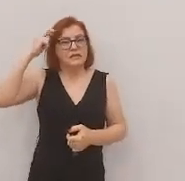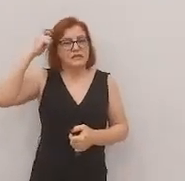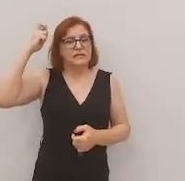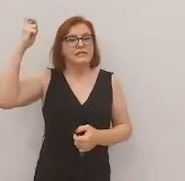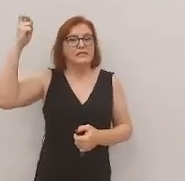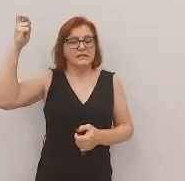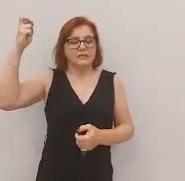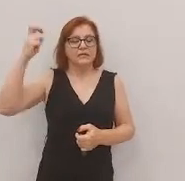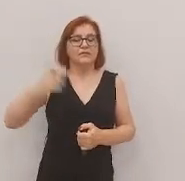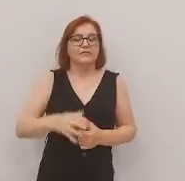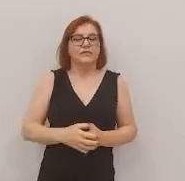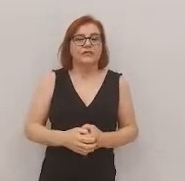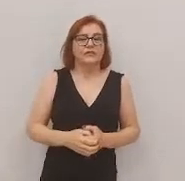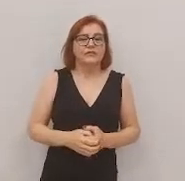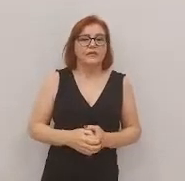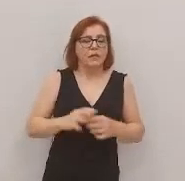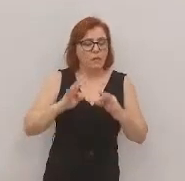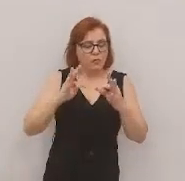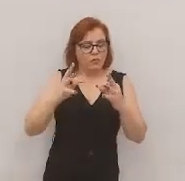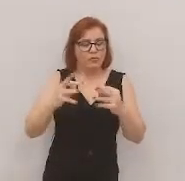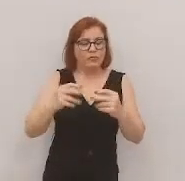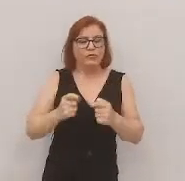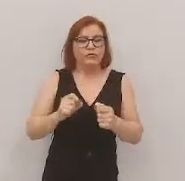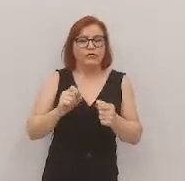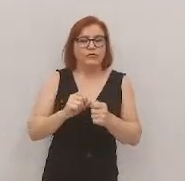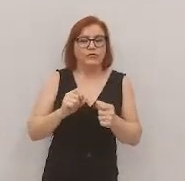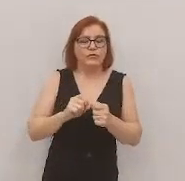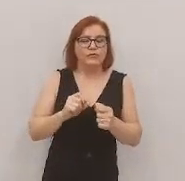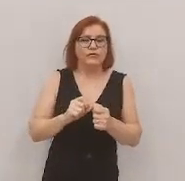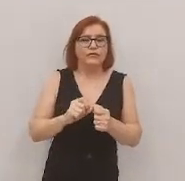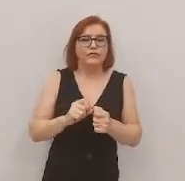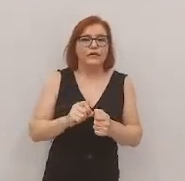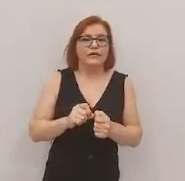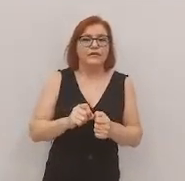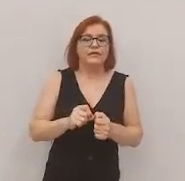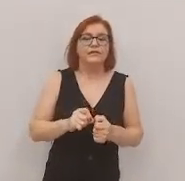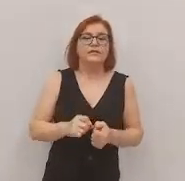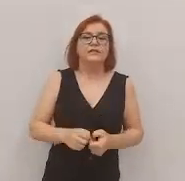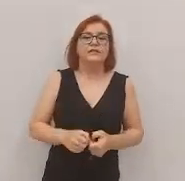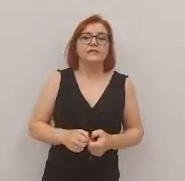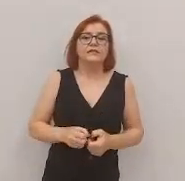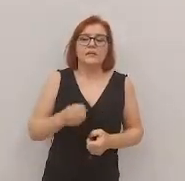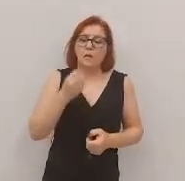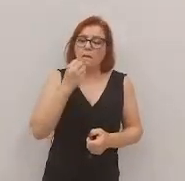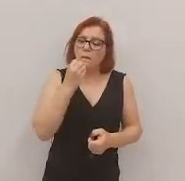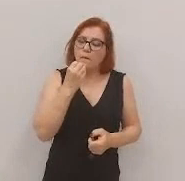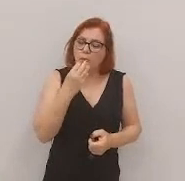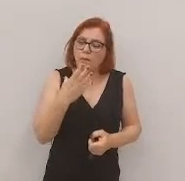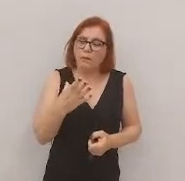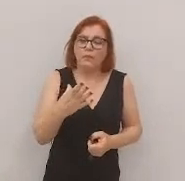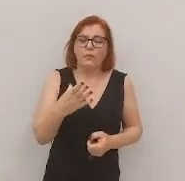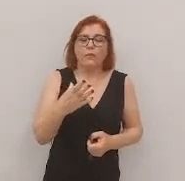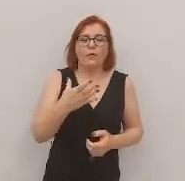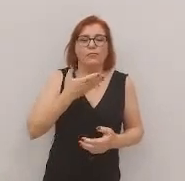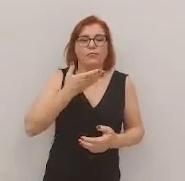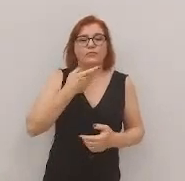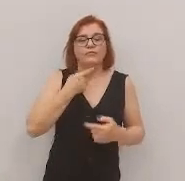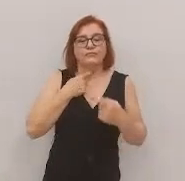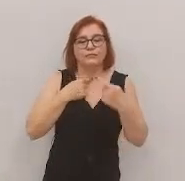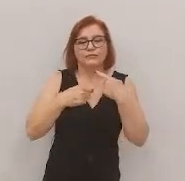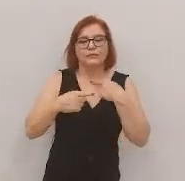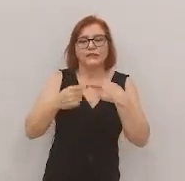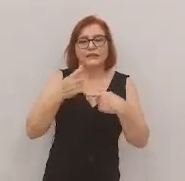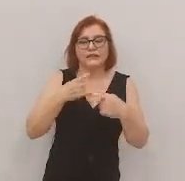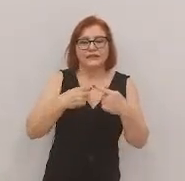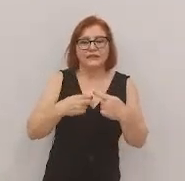Oh, Senhor Jesus. Tudo Ele faz de acordo com o seu beneplácito da sua